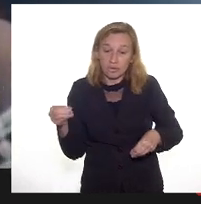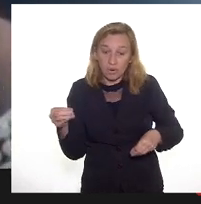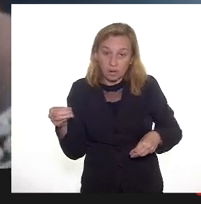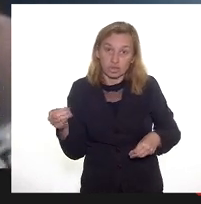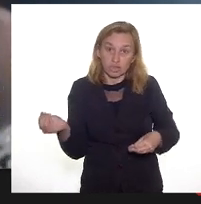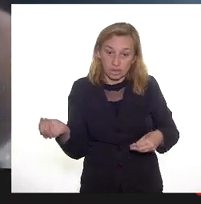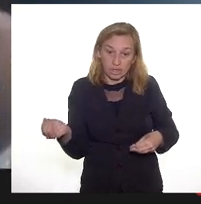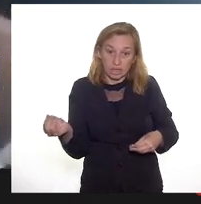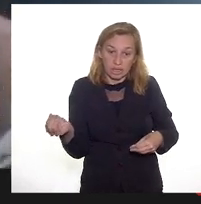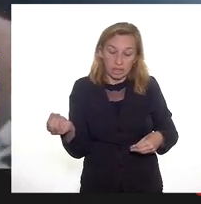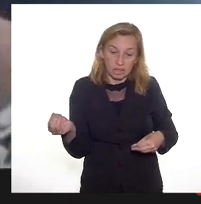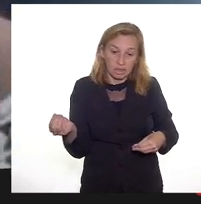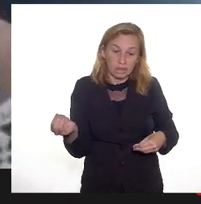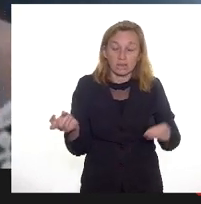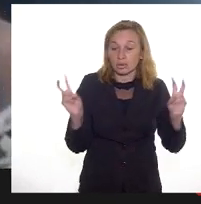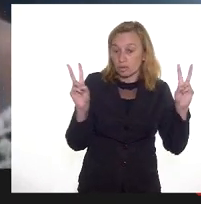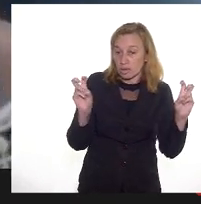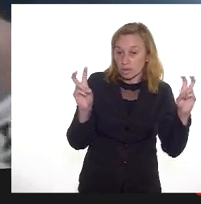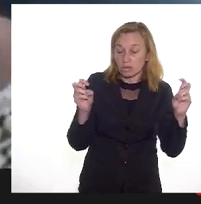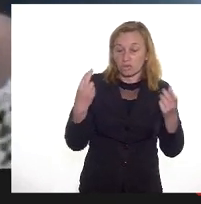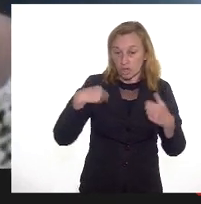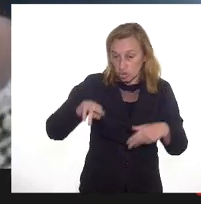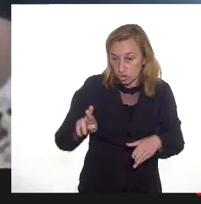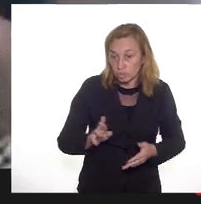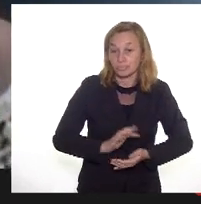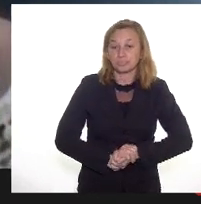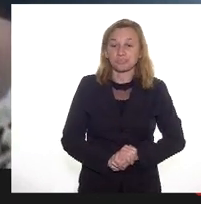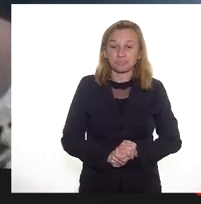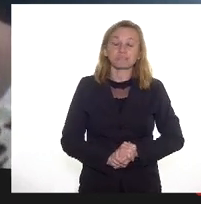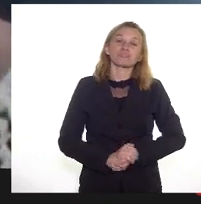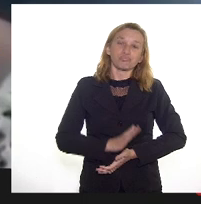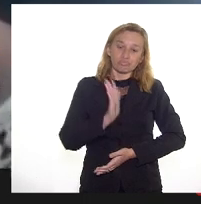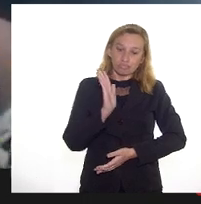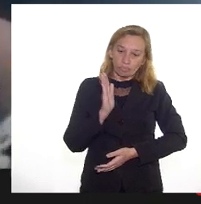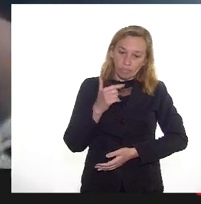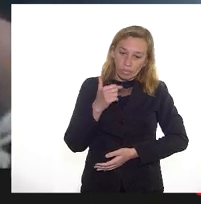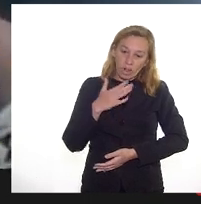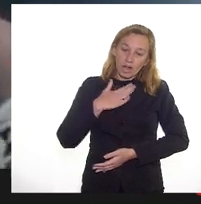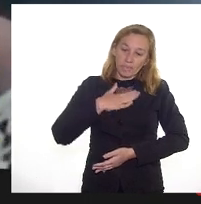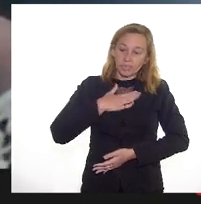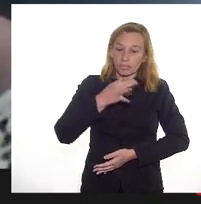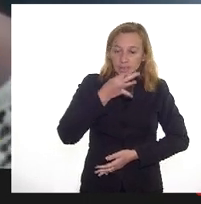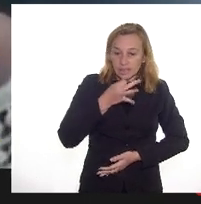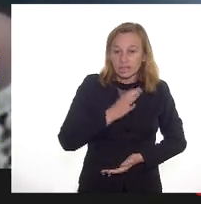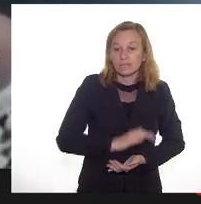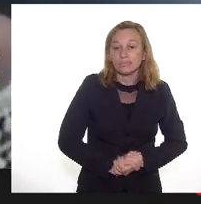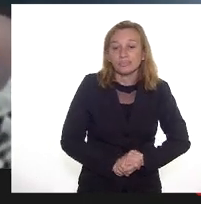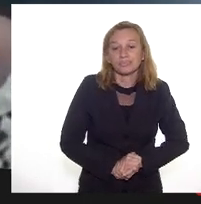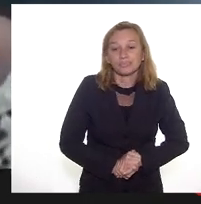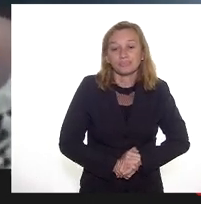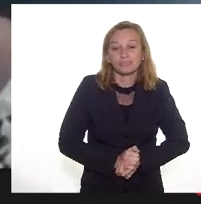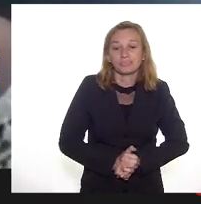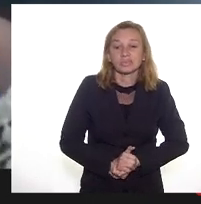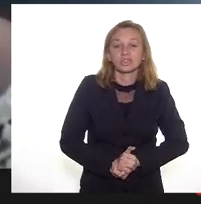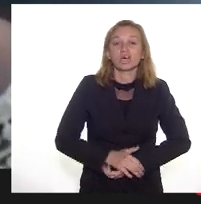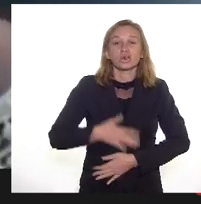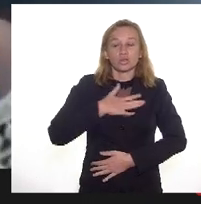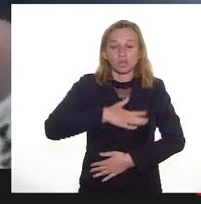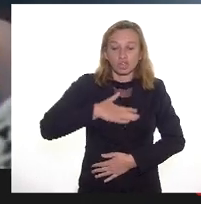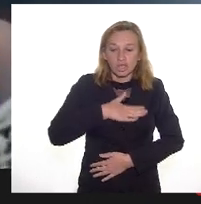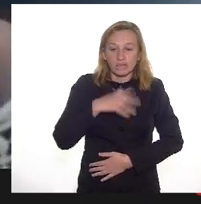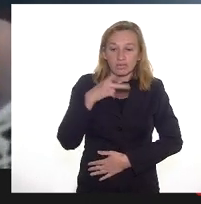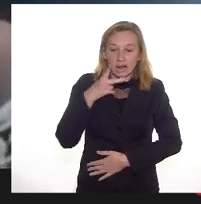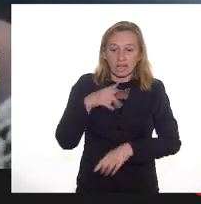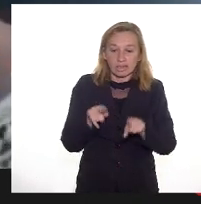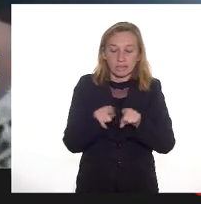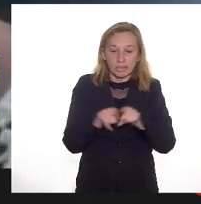escopo, né, apenas da questão religiosa. Esse é o meu quinto ponto, né? E eu gostaria de